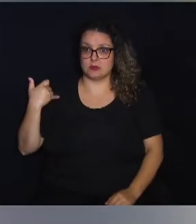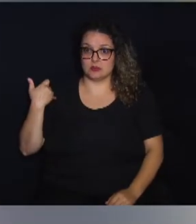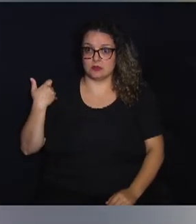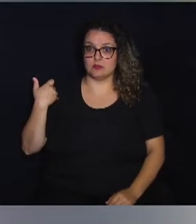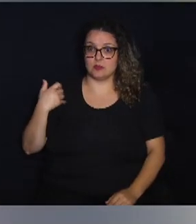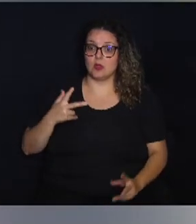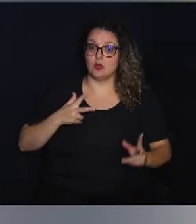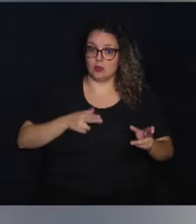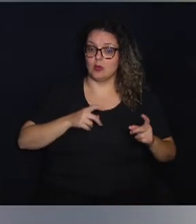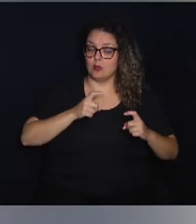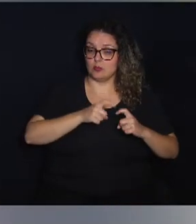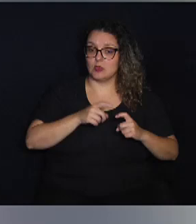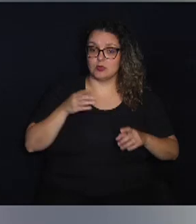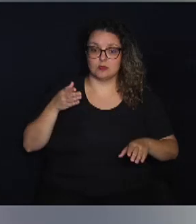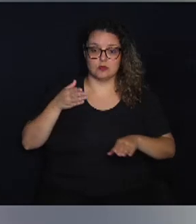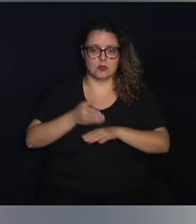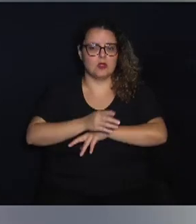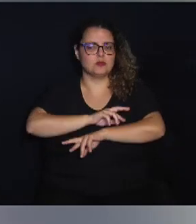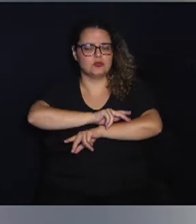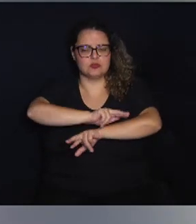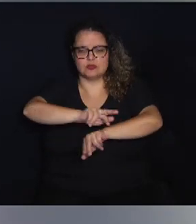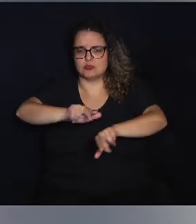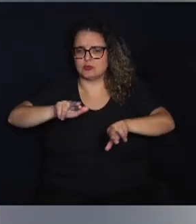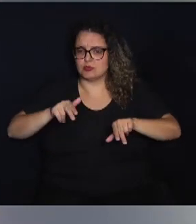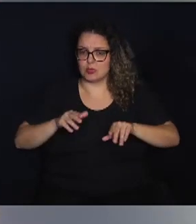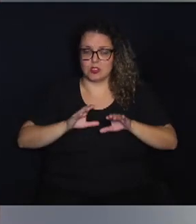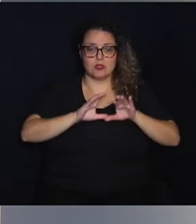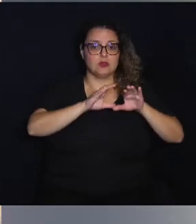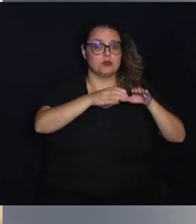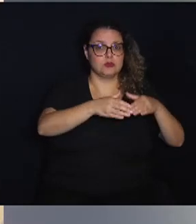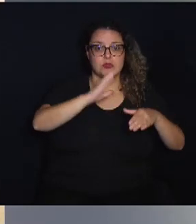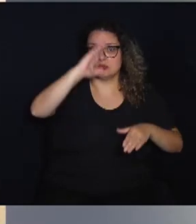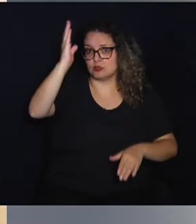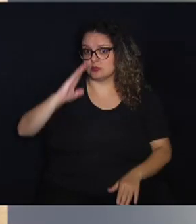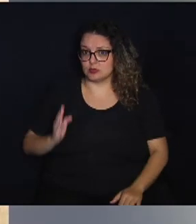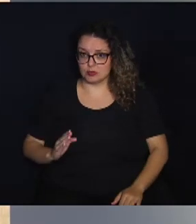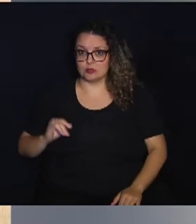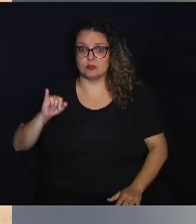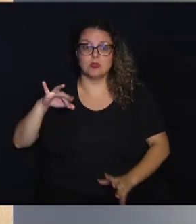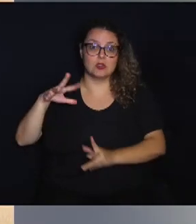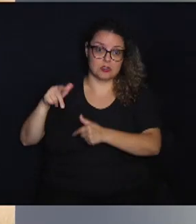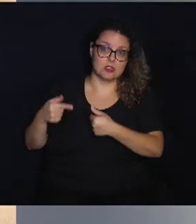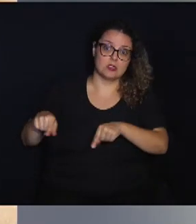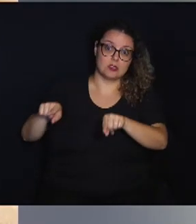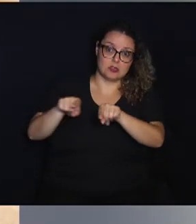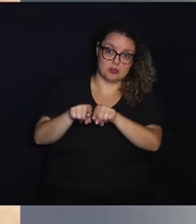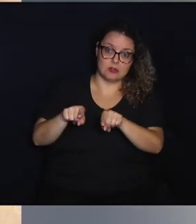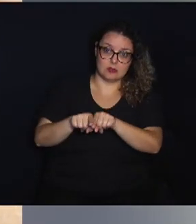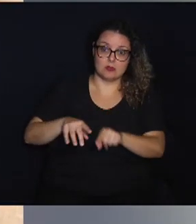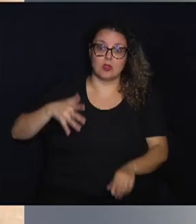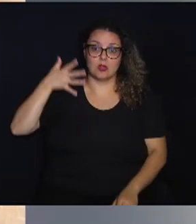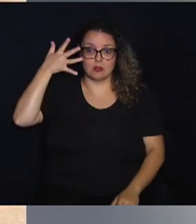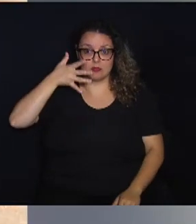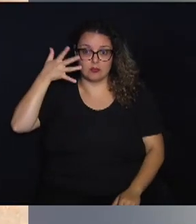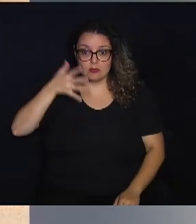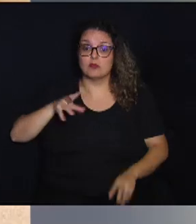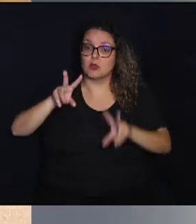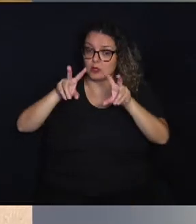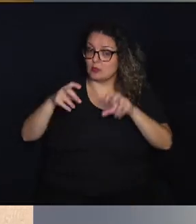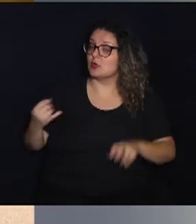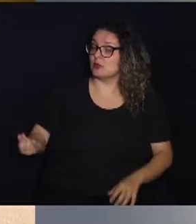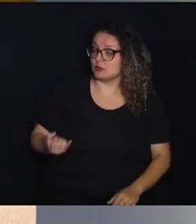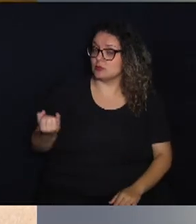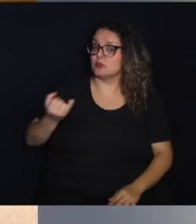Como médico, já participou de diversos congressos no Brasil e no exterior, sendo palestrante de temas